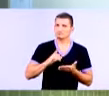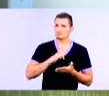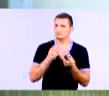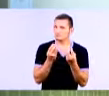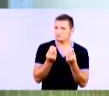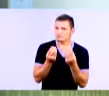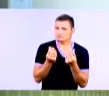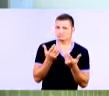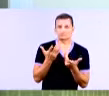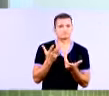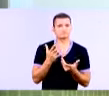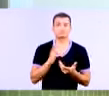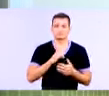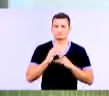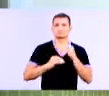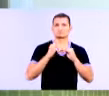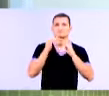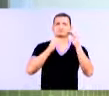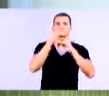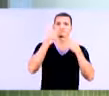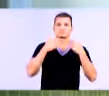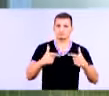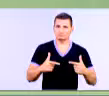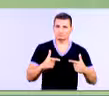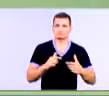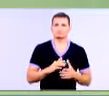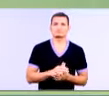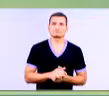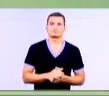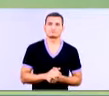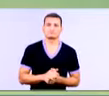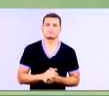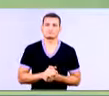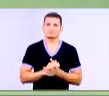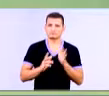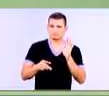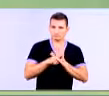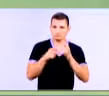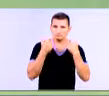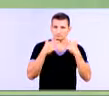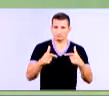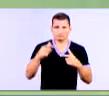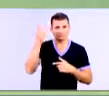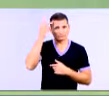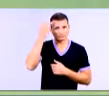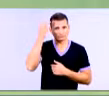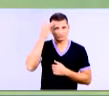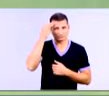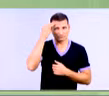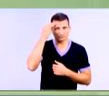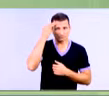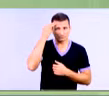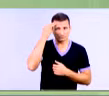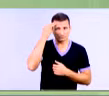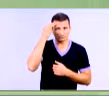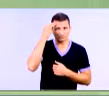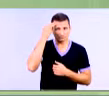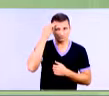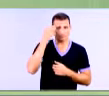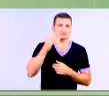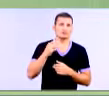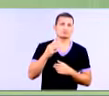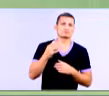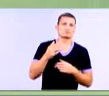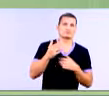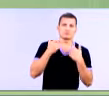que realmente houve uma evolução da linguagem, né? Então, a própria linguagem natural, né, desde as linguagens primitivas